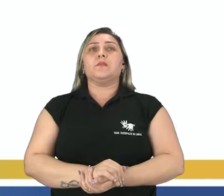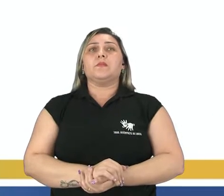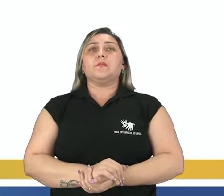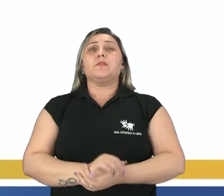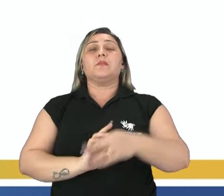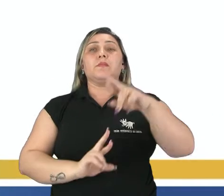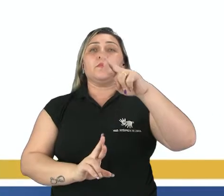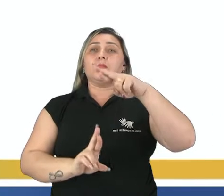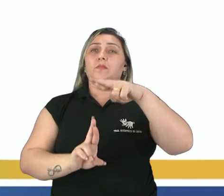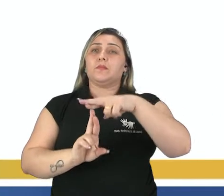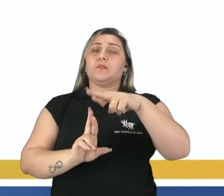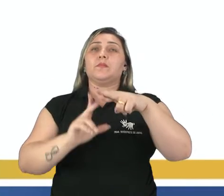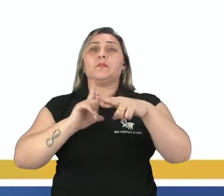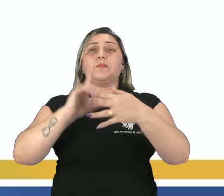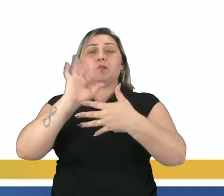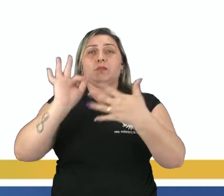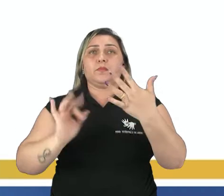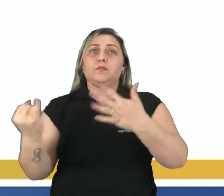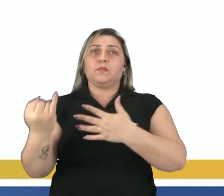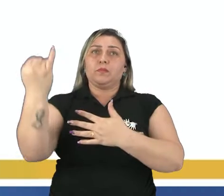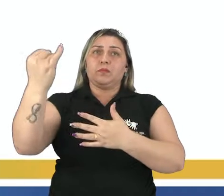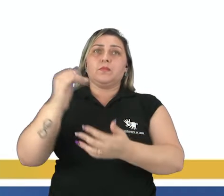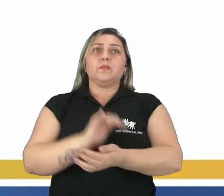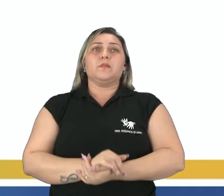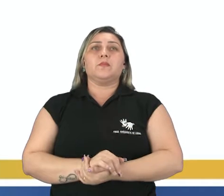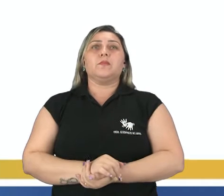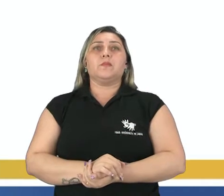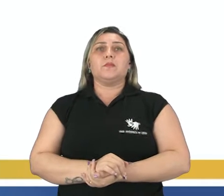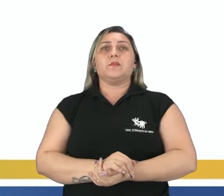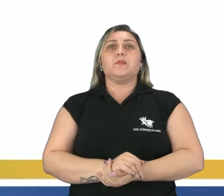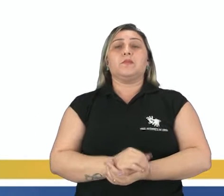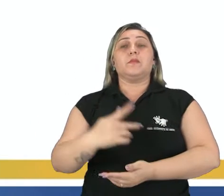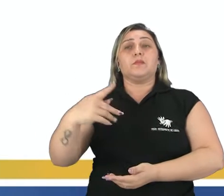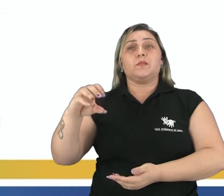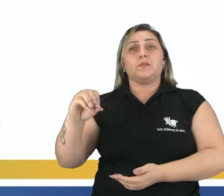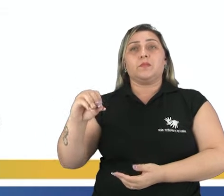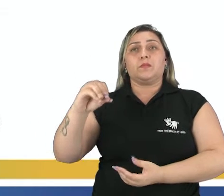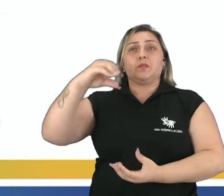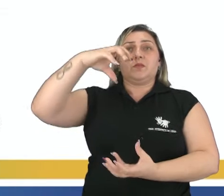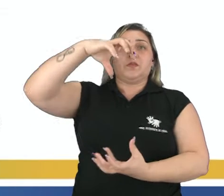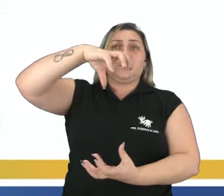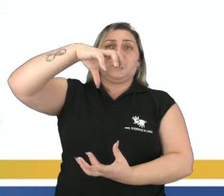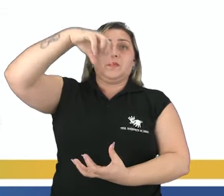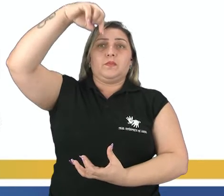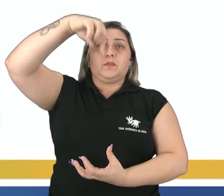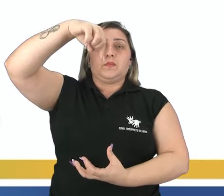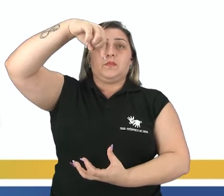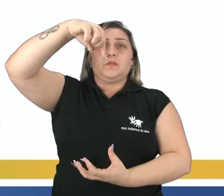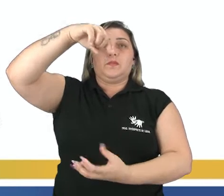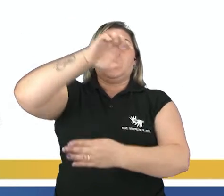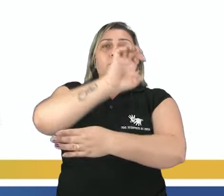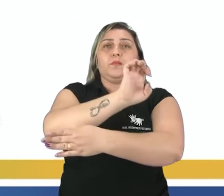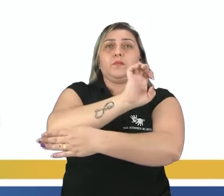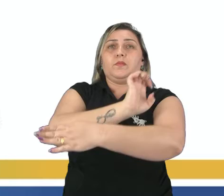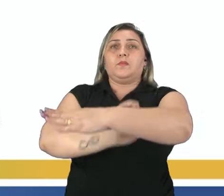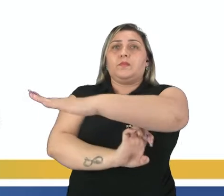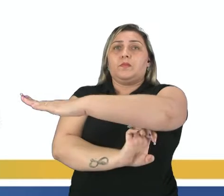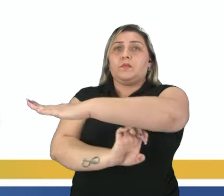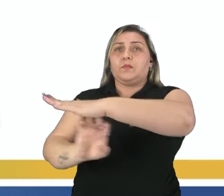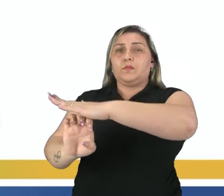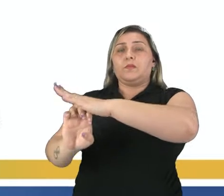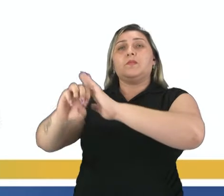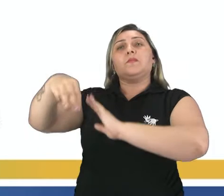do raio, a esfera possui elementos importantes, que são os polos, o equador, o meridiano e